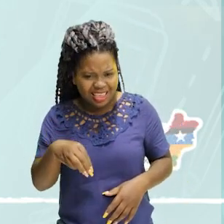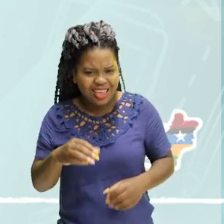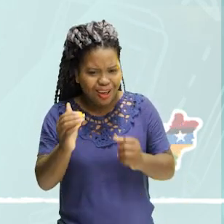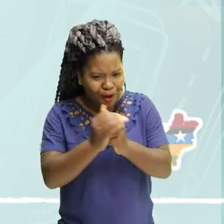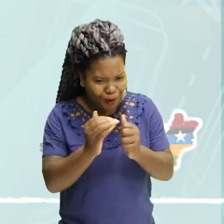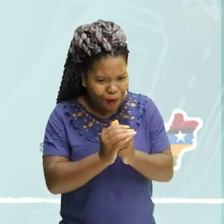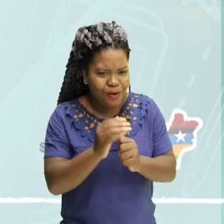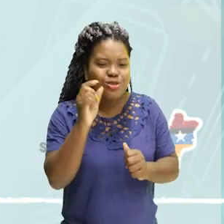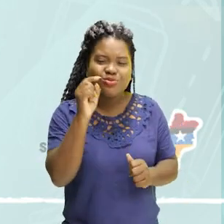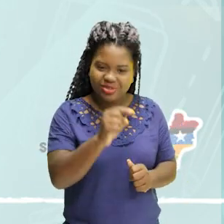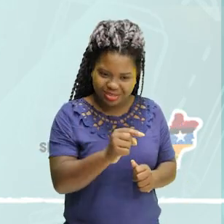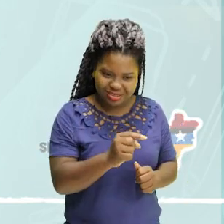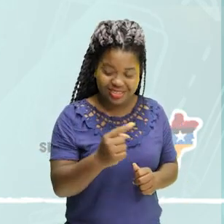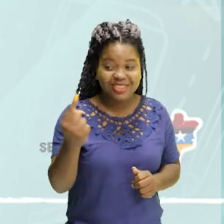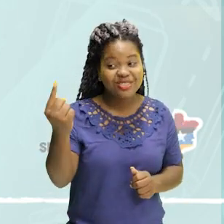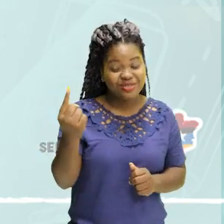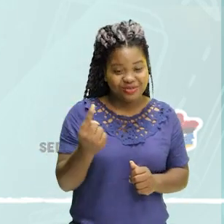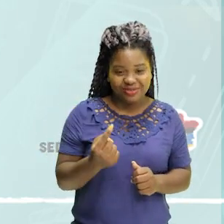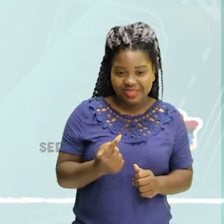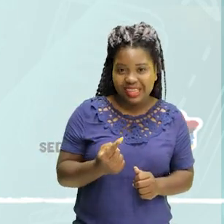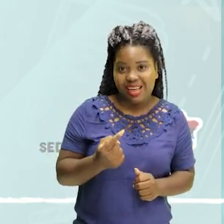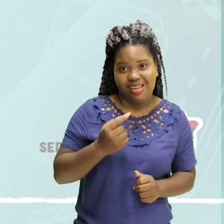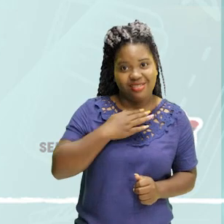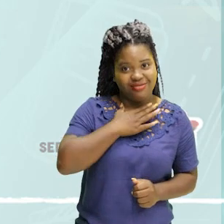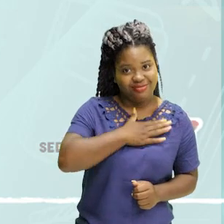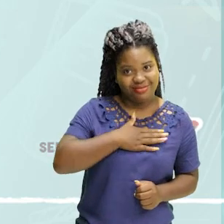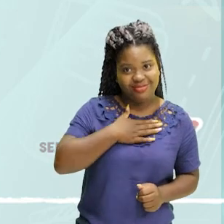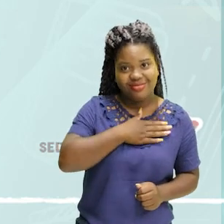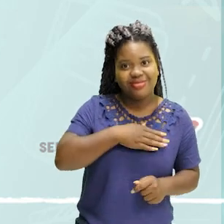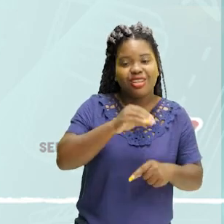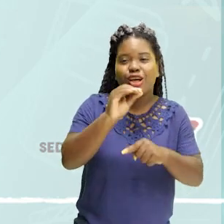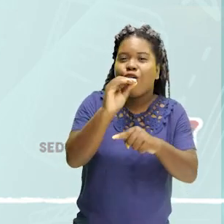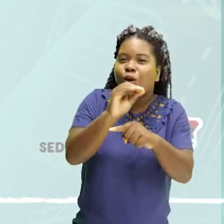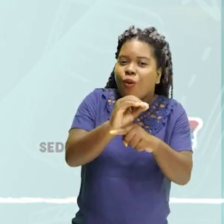E tu vieste a teu prazer, cuidando